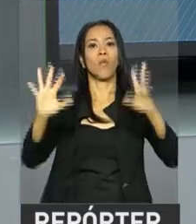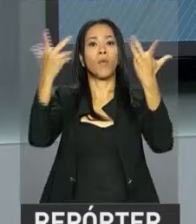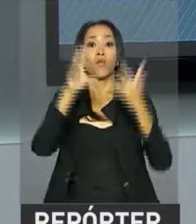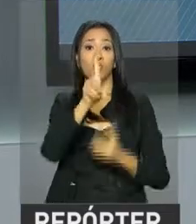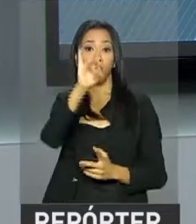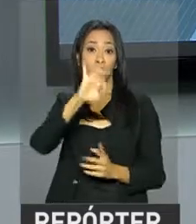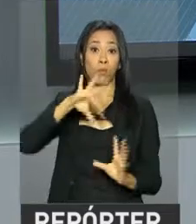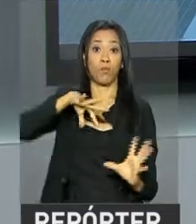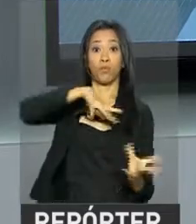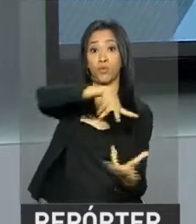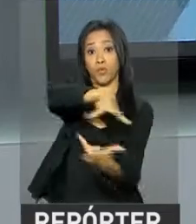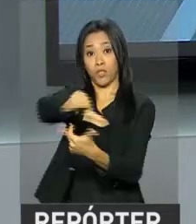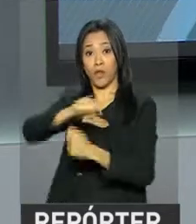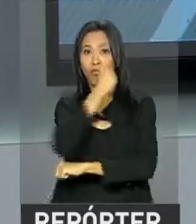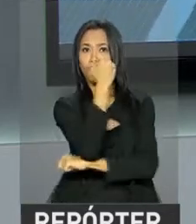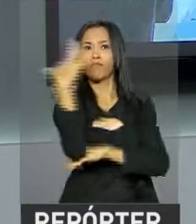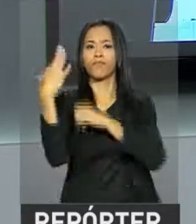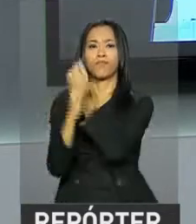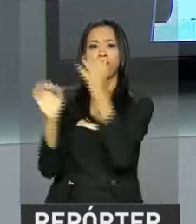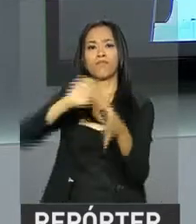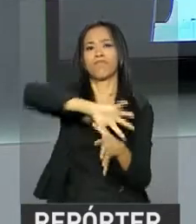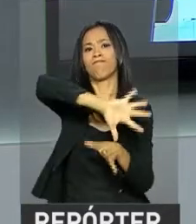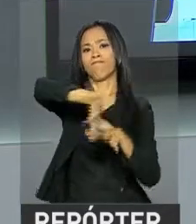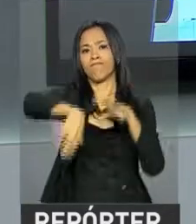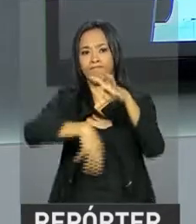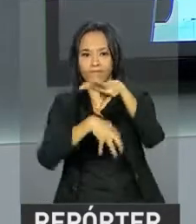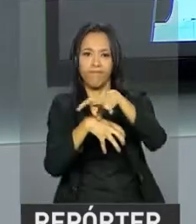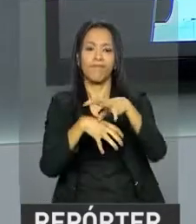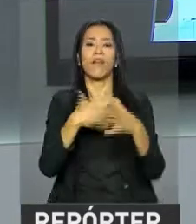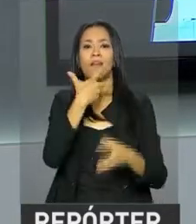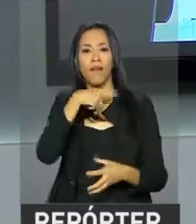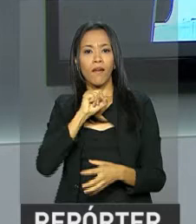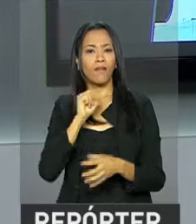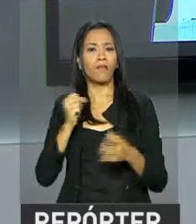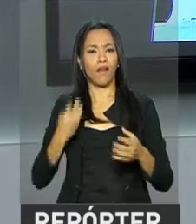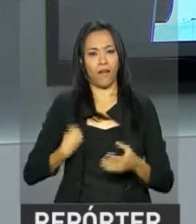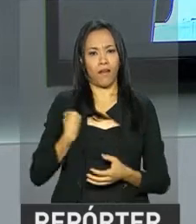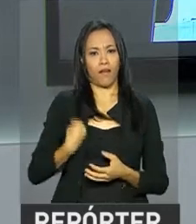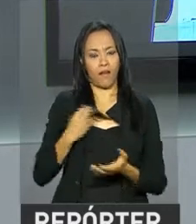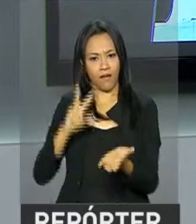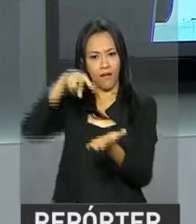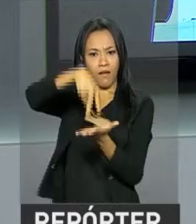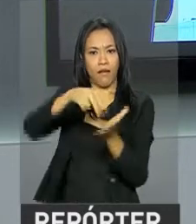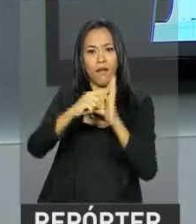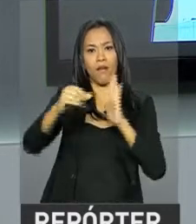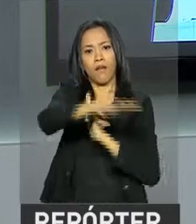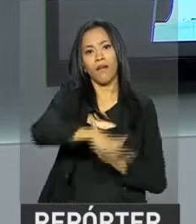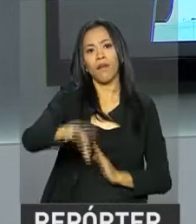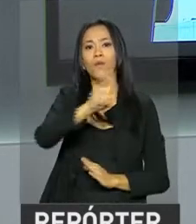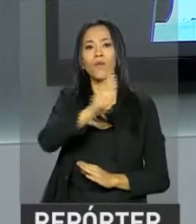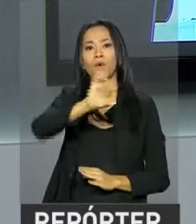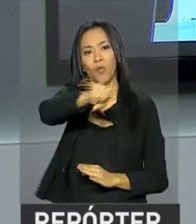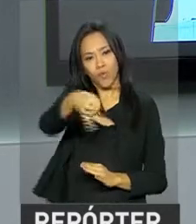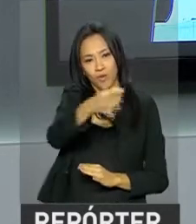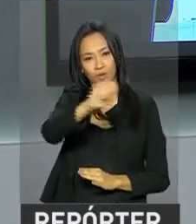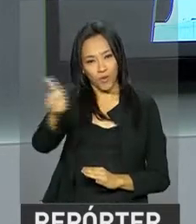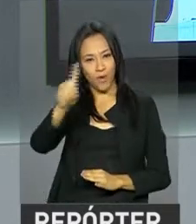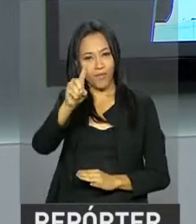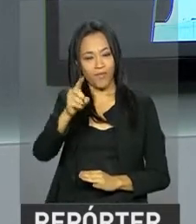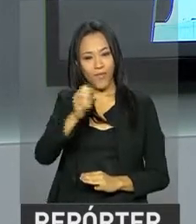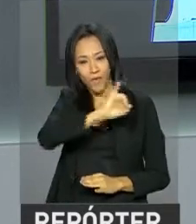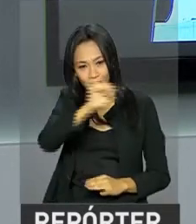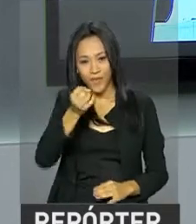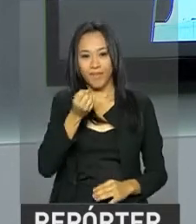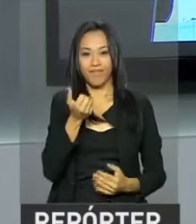Dia Mundial do Meio Ambiente. Quem está lá é o repórter João Pedro Neto, que traz os detalhes ao vivo para a gente. Olá, João